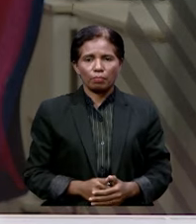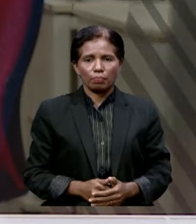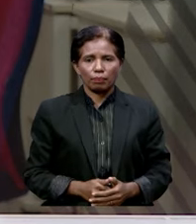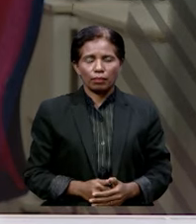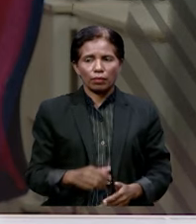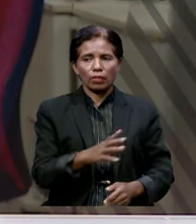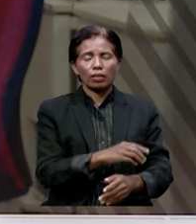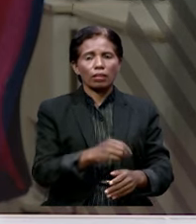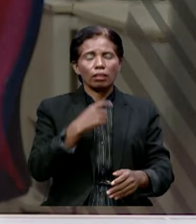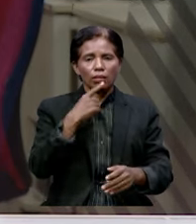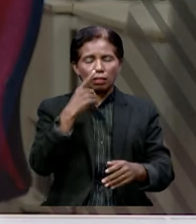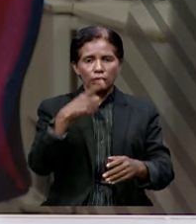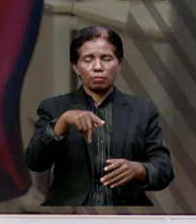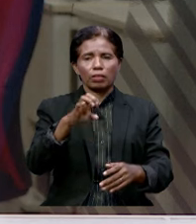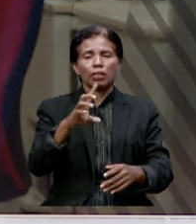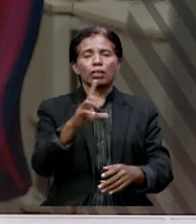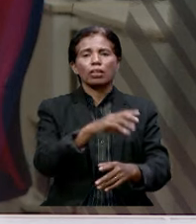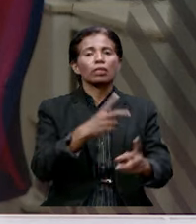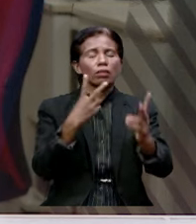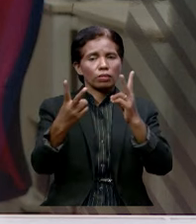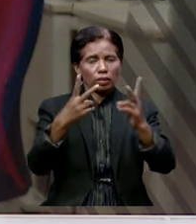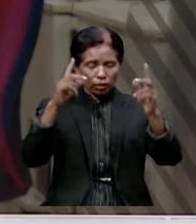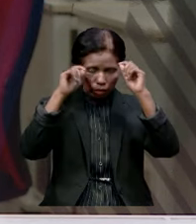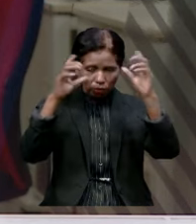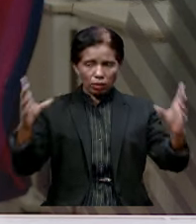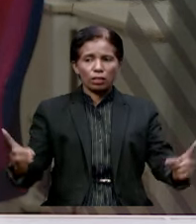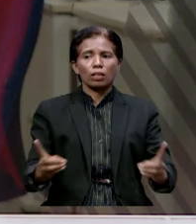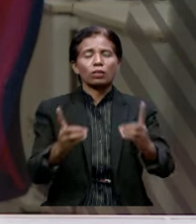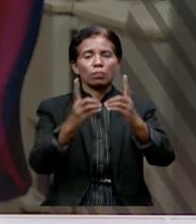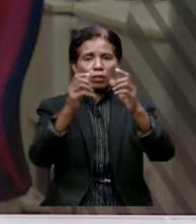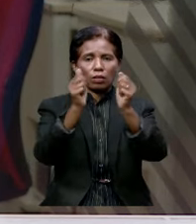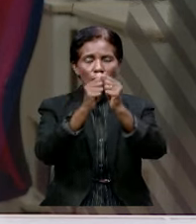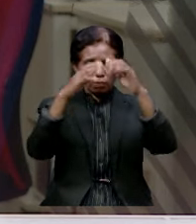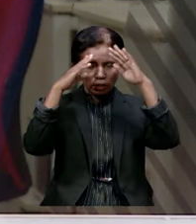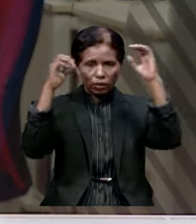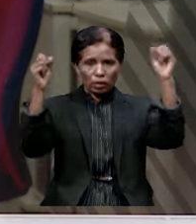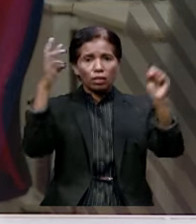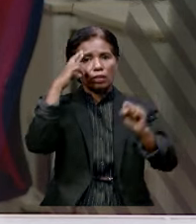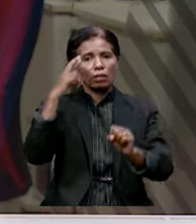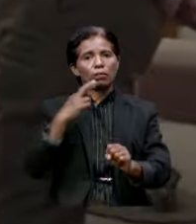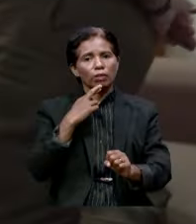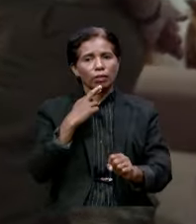Ex-comandante Interfet Peter Koskorov visita Timor-Leste a ser mal o presidente Ramos Horta.